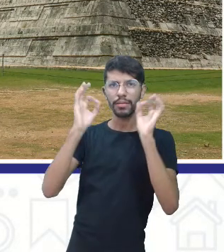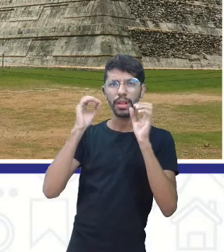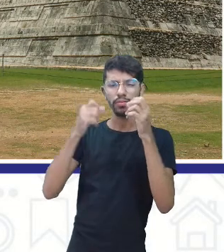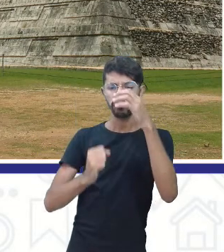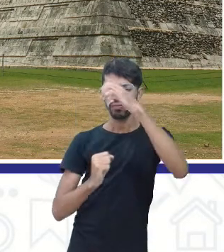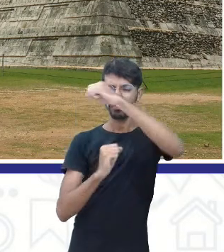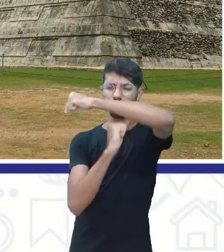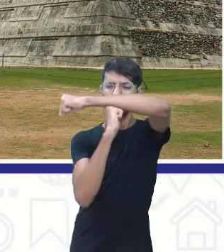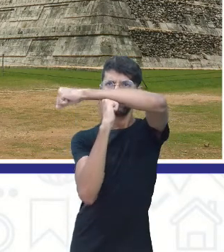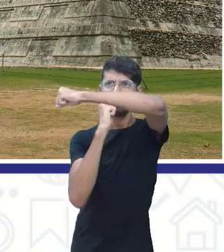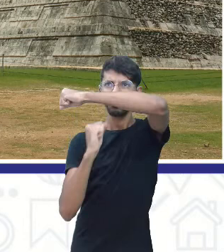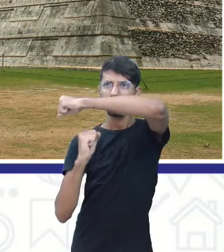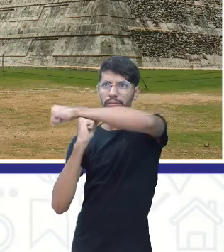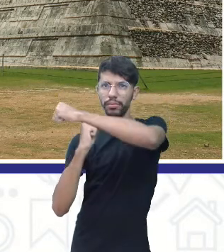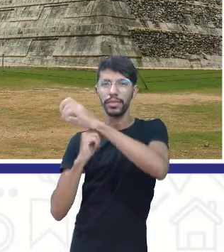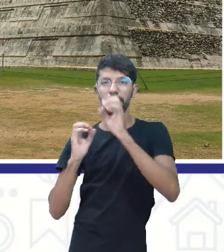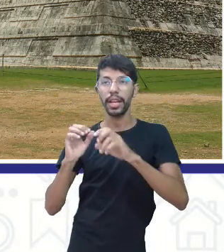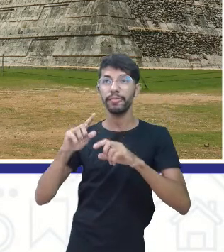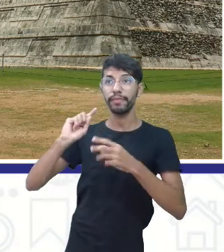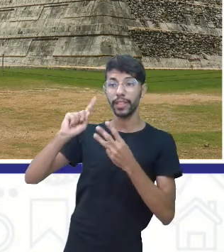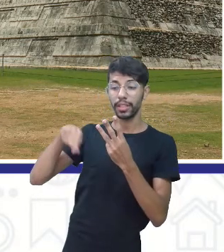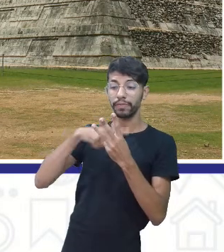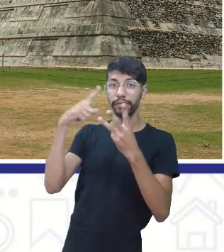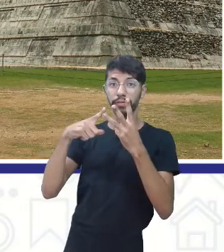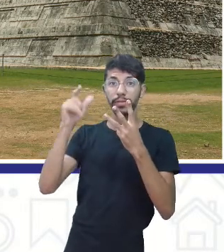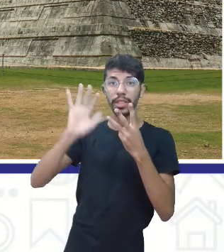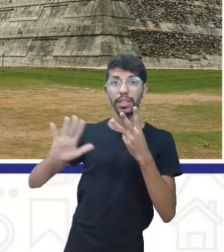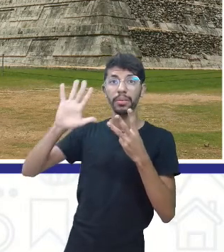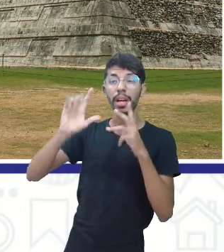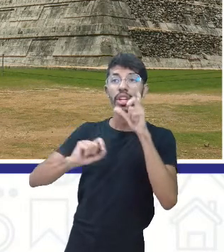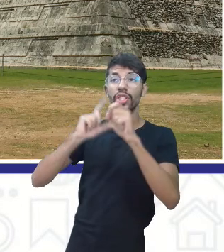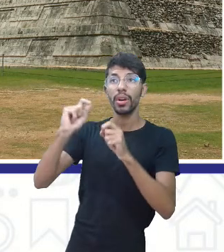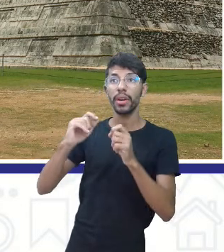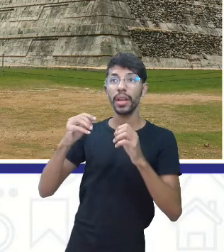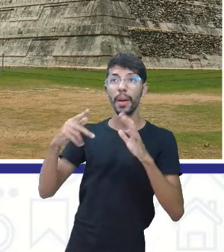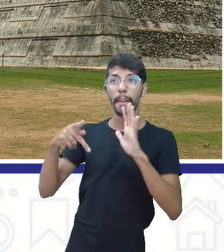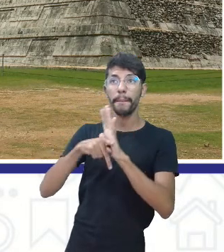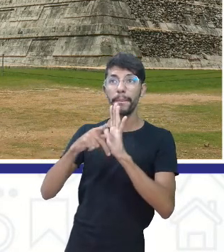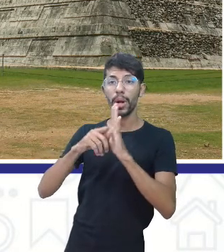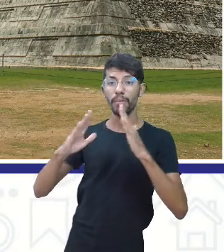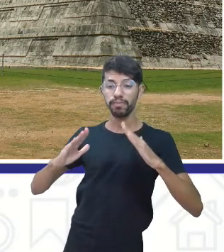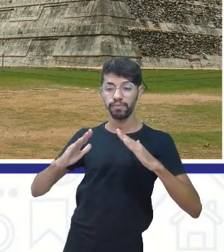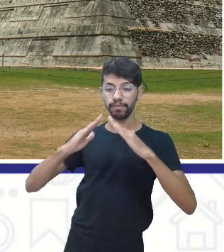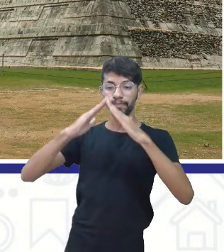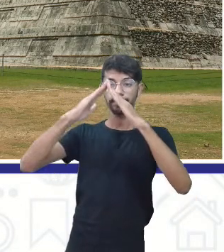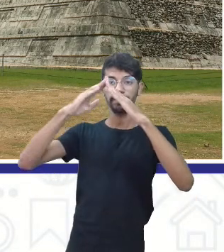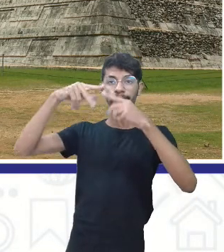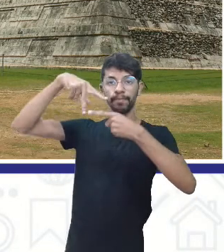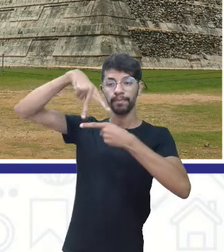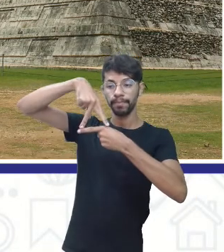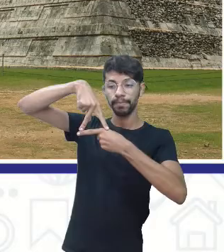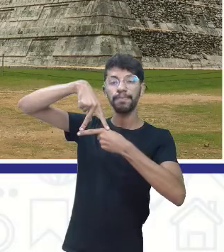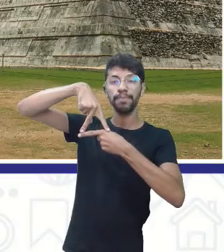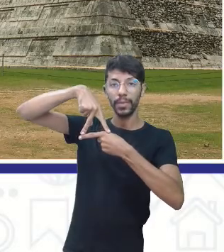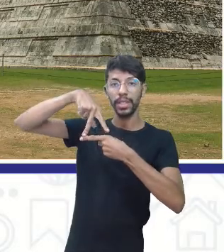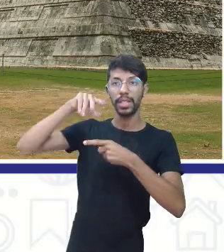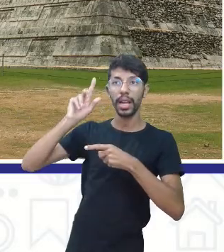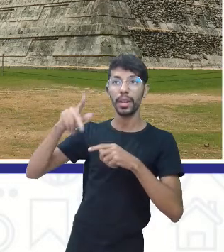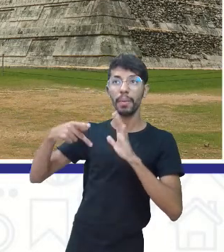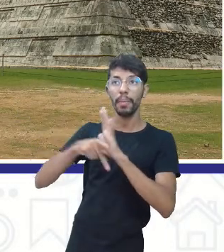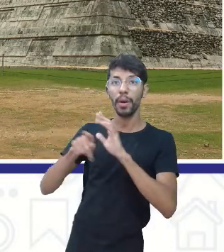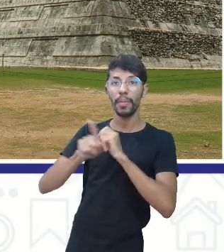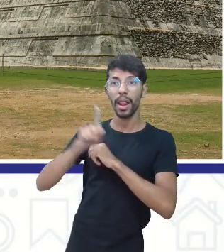temos uma pirâmide, tá certo? Do México, né? Então, na América